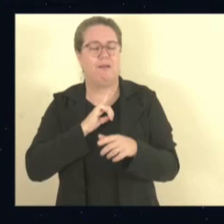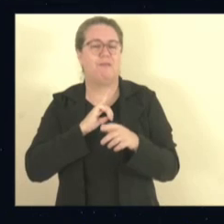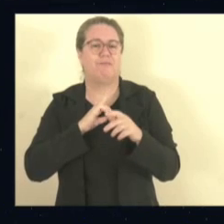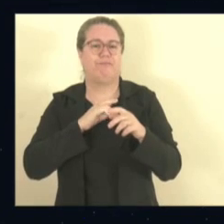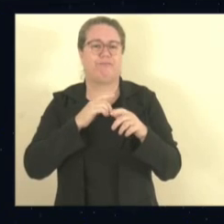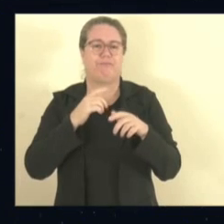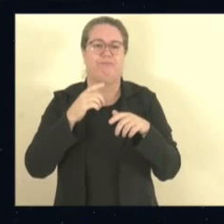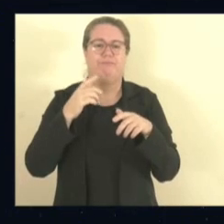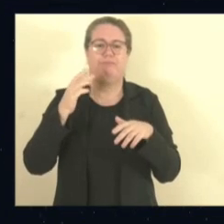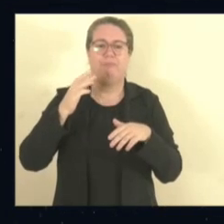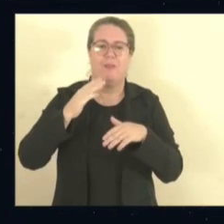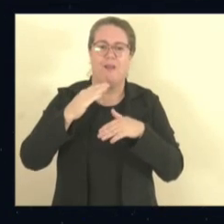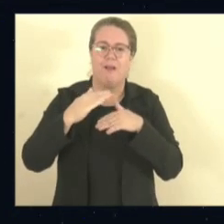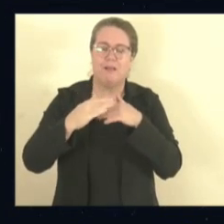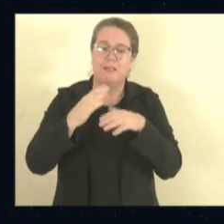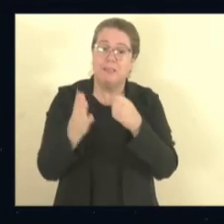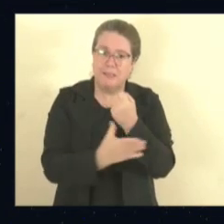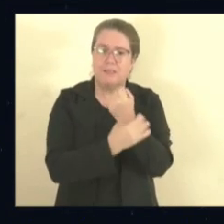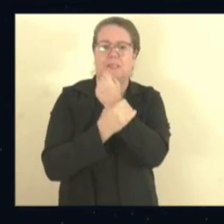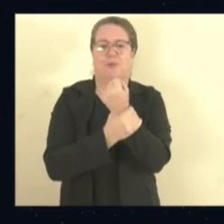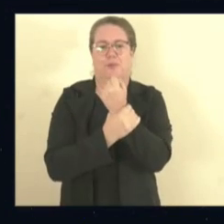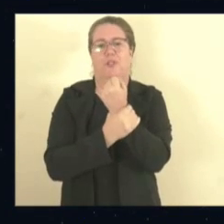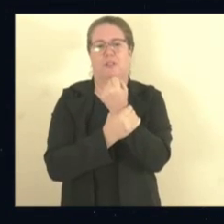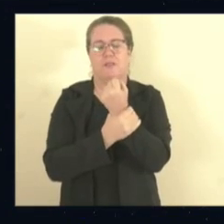para poder estar melhorando